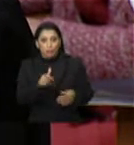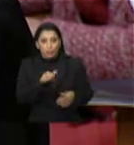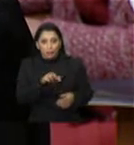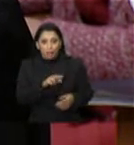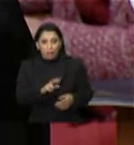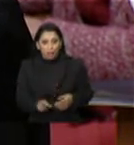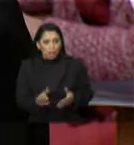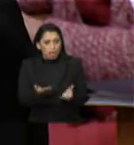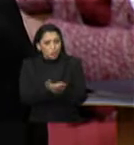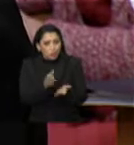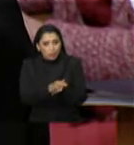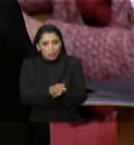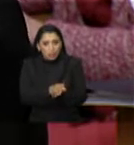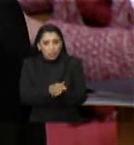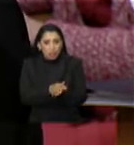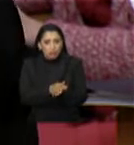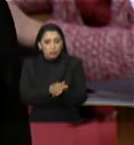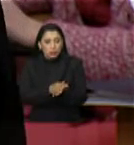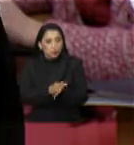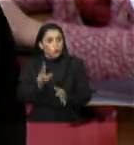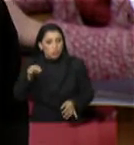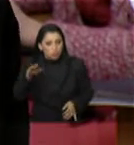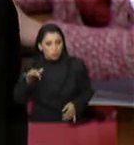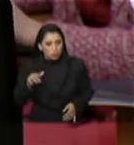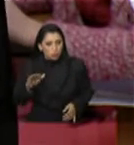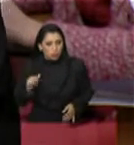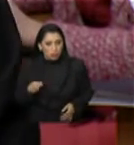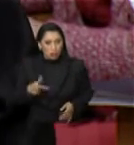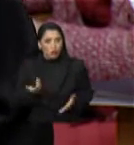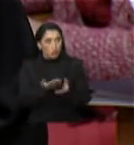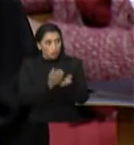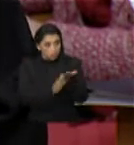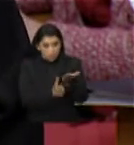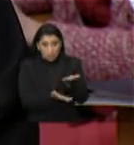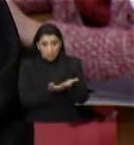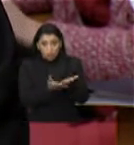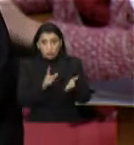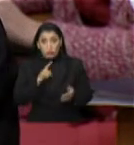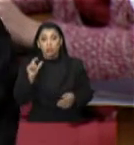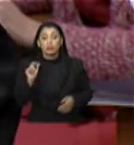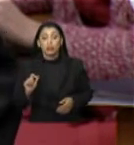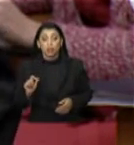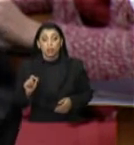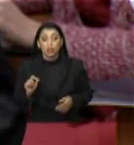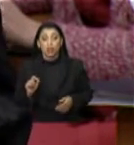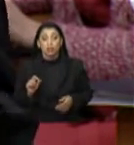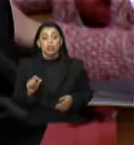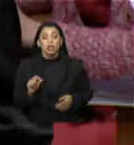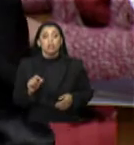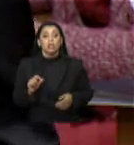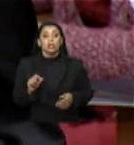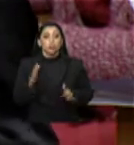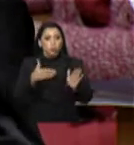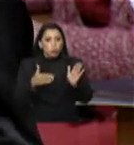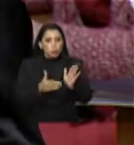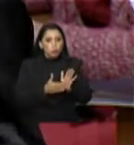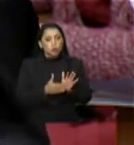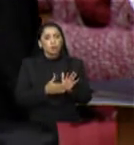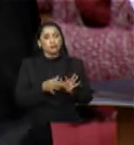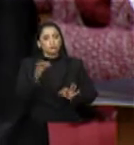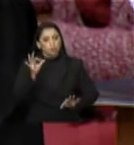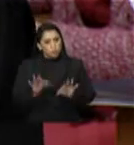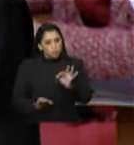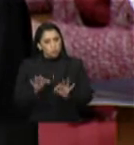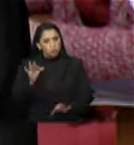processual o que a união pretende nesses autos é tão somente que a demanda que foi ajuizada seja